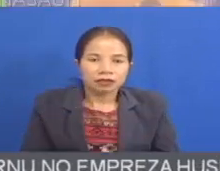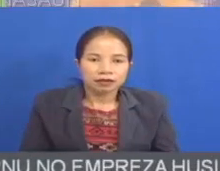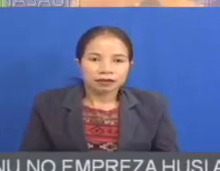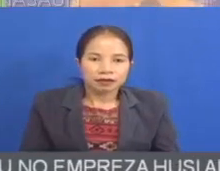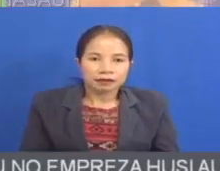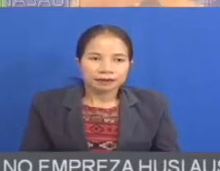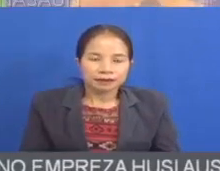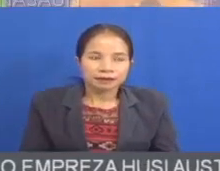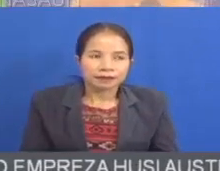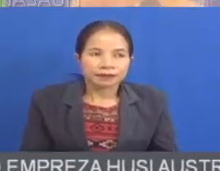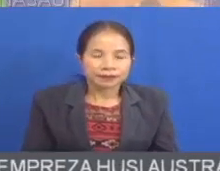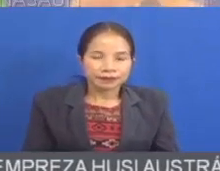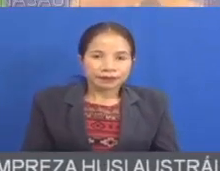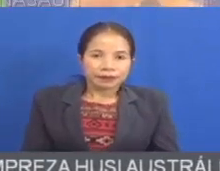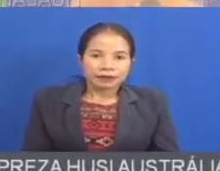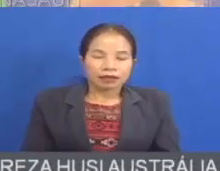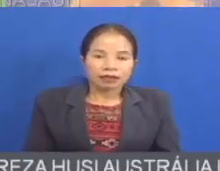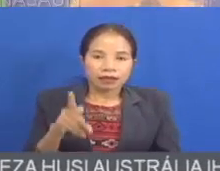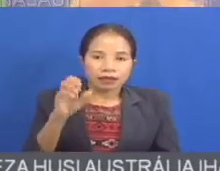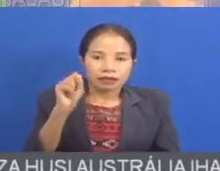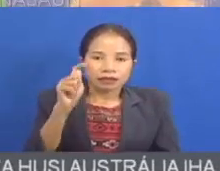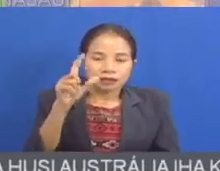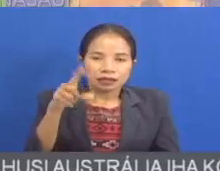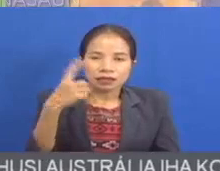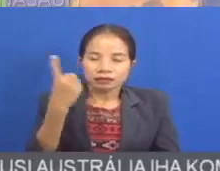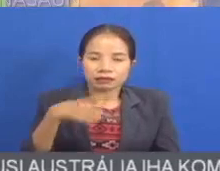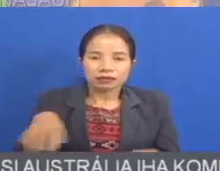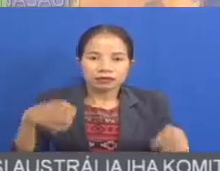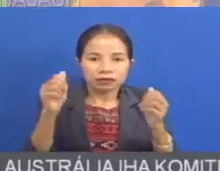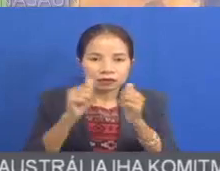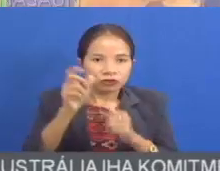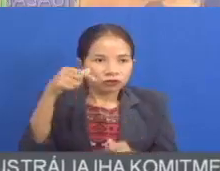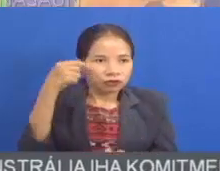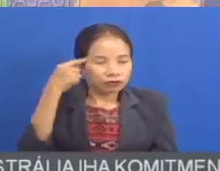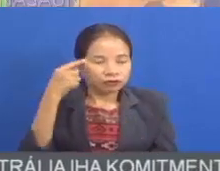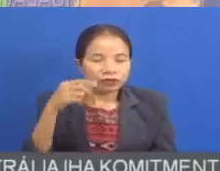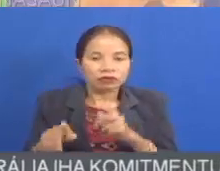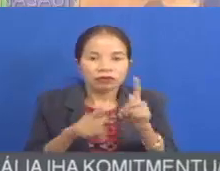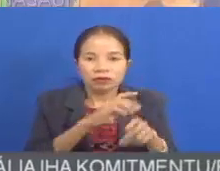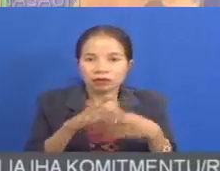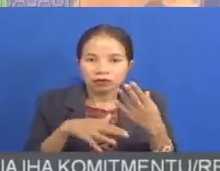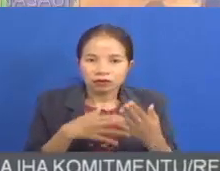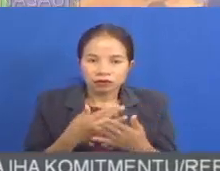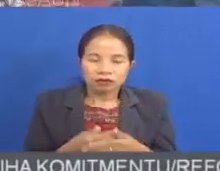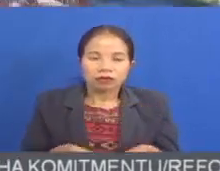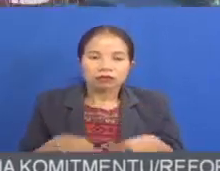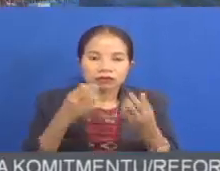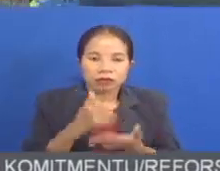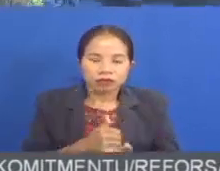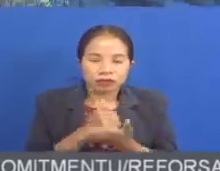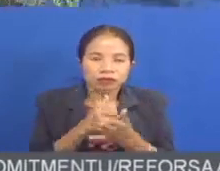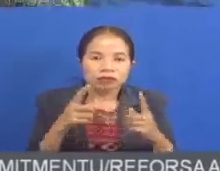Vila Nova reforça. Castelli na fatem serviço ramuto com o governo, com entidade soto, onde foi atenção